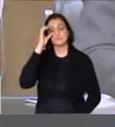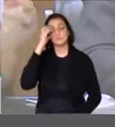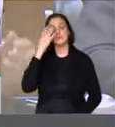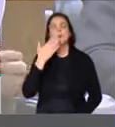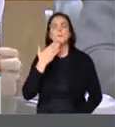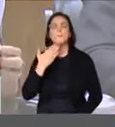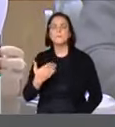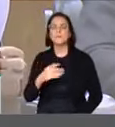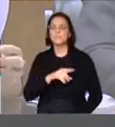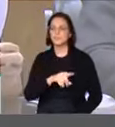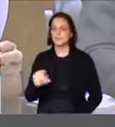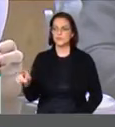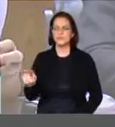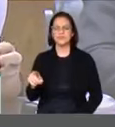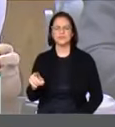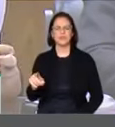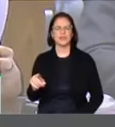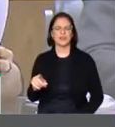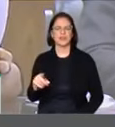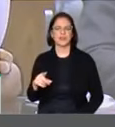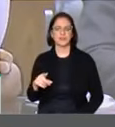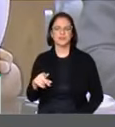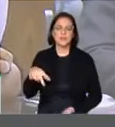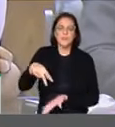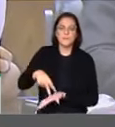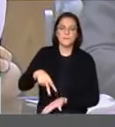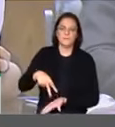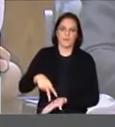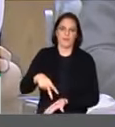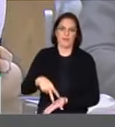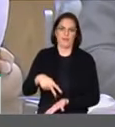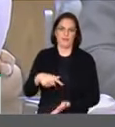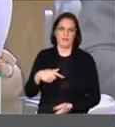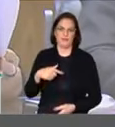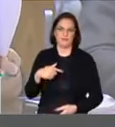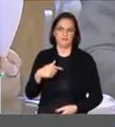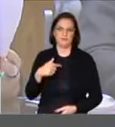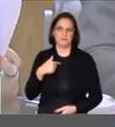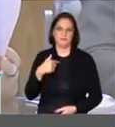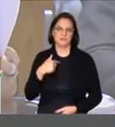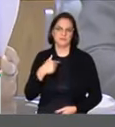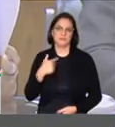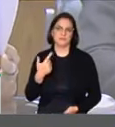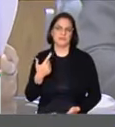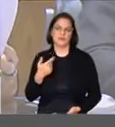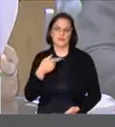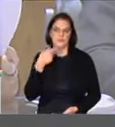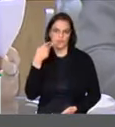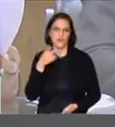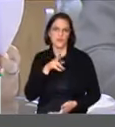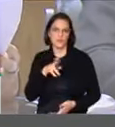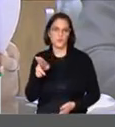homenajadas, ou os seus, as suas representantes, que pudessem ficar de pé, para que nós pudéssemos